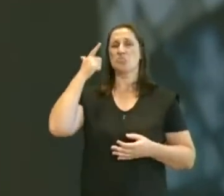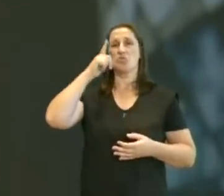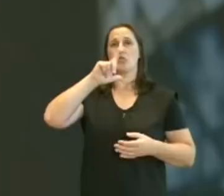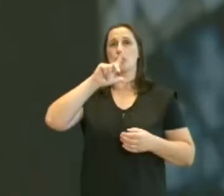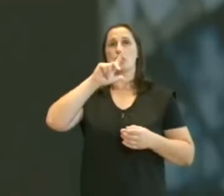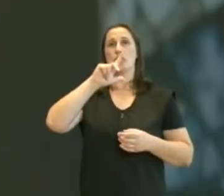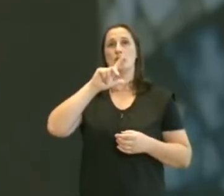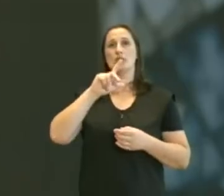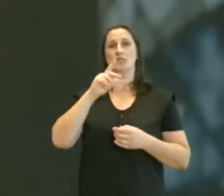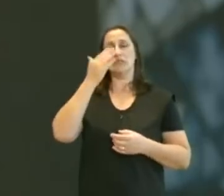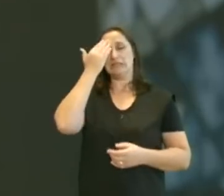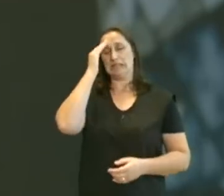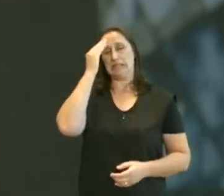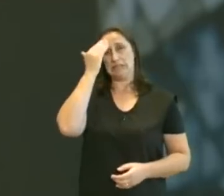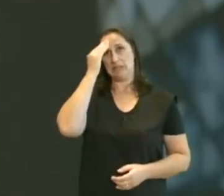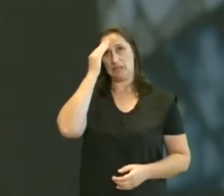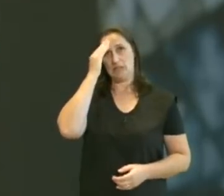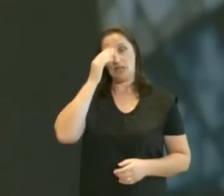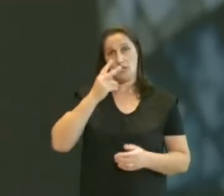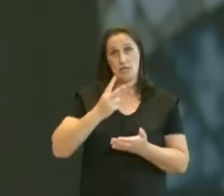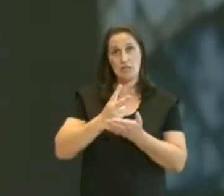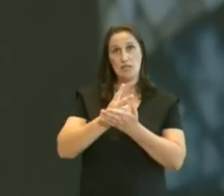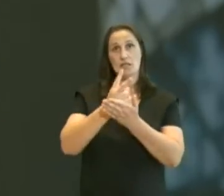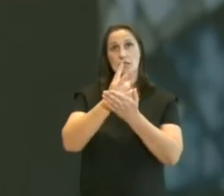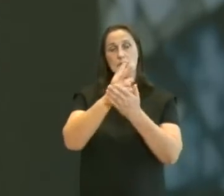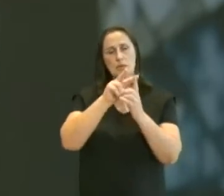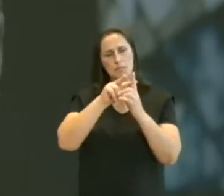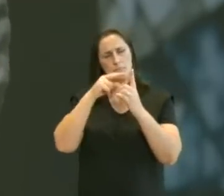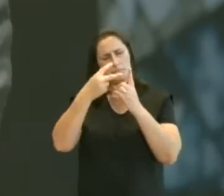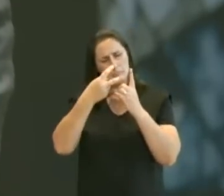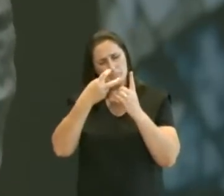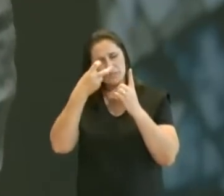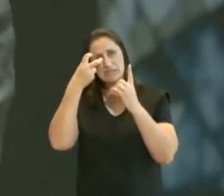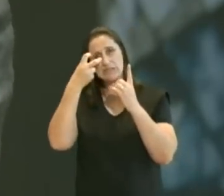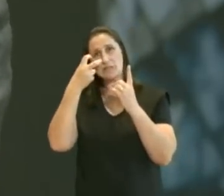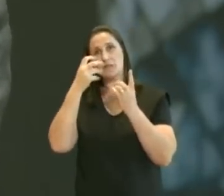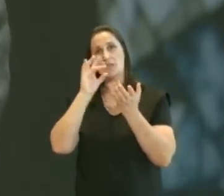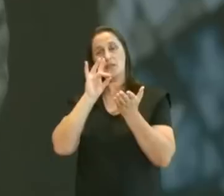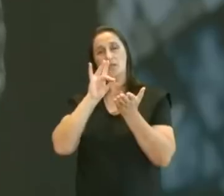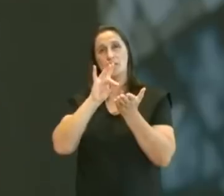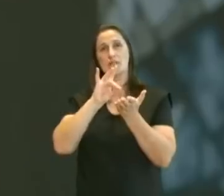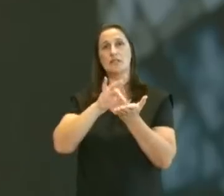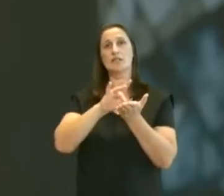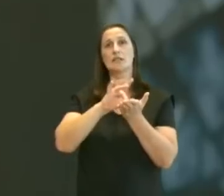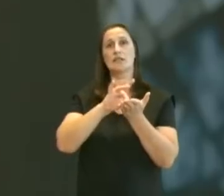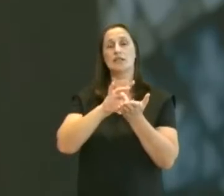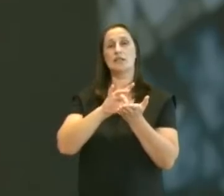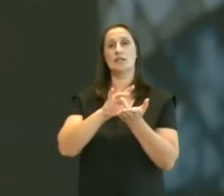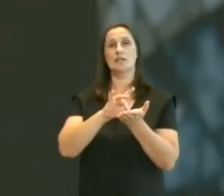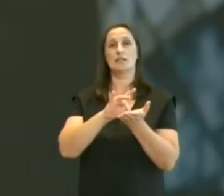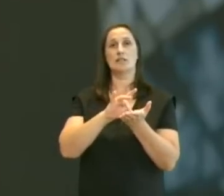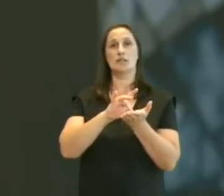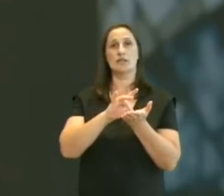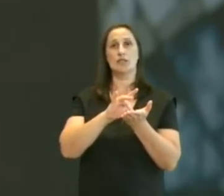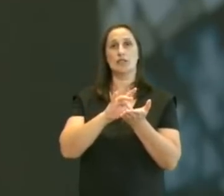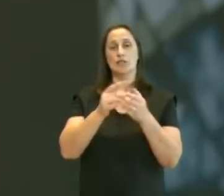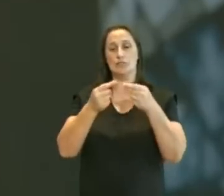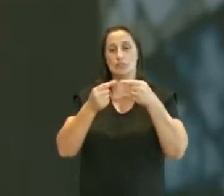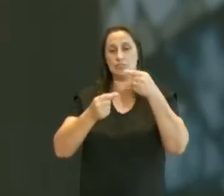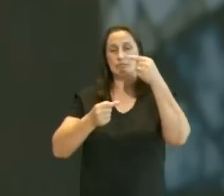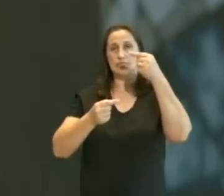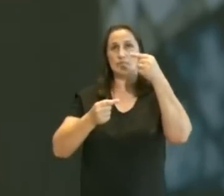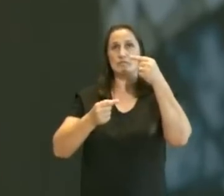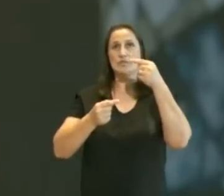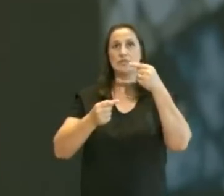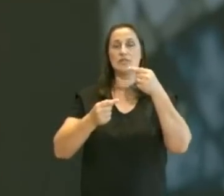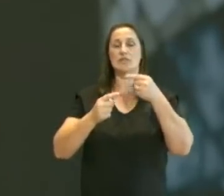E toda vez que a percepção e a verdadeira realidade se conflitam, isto